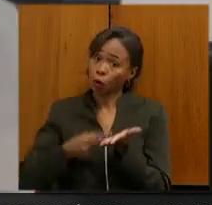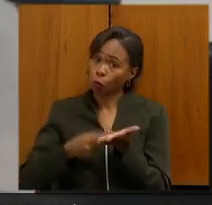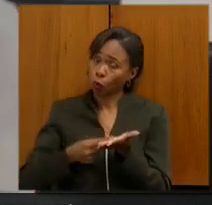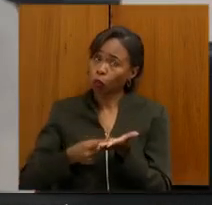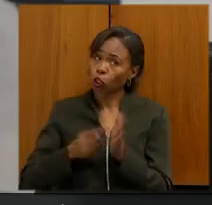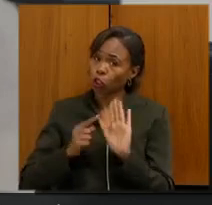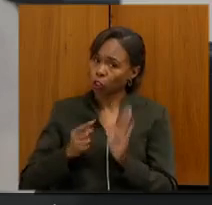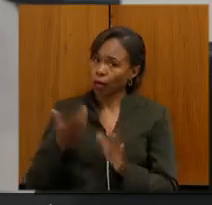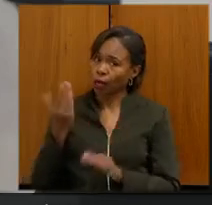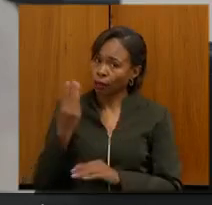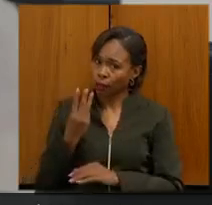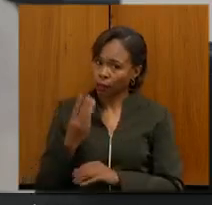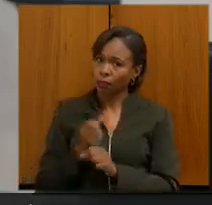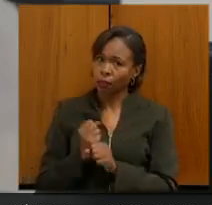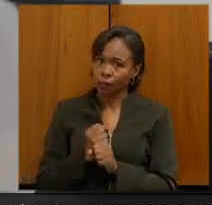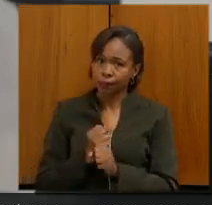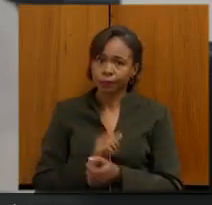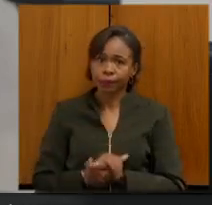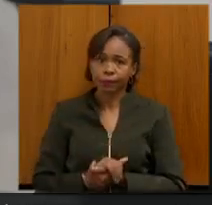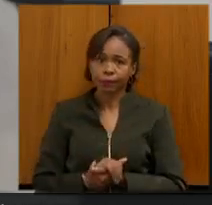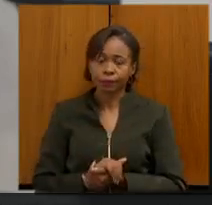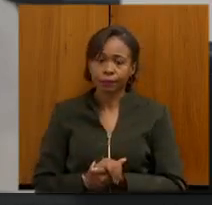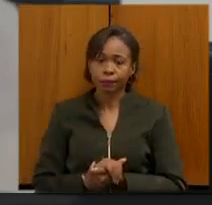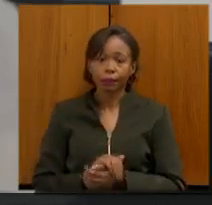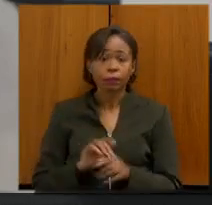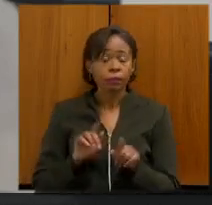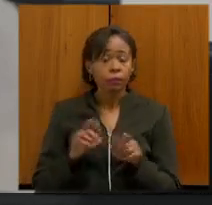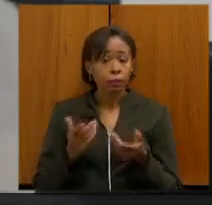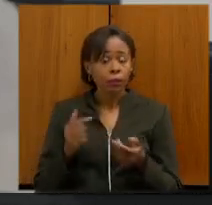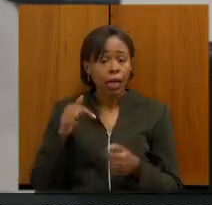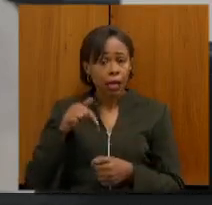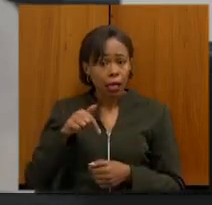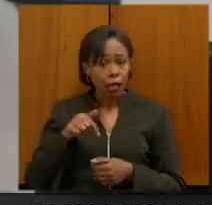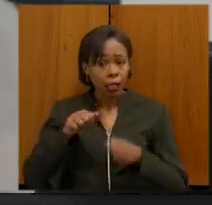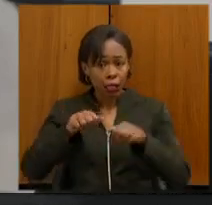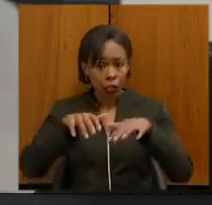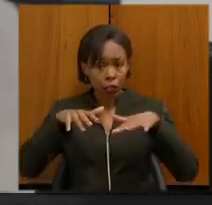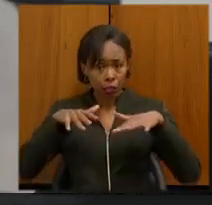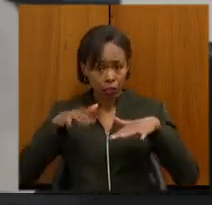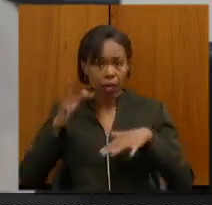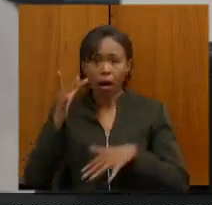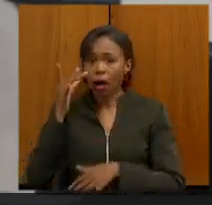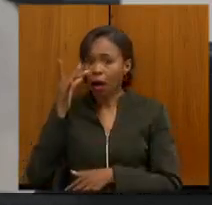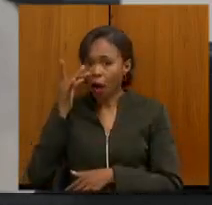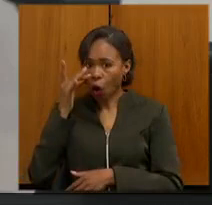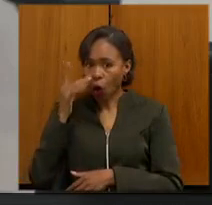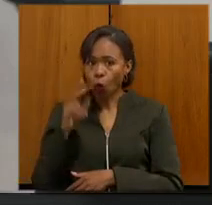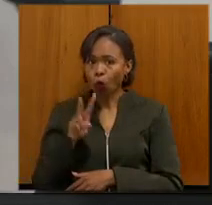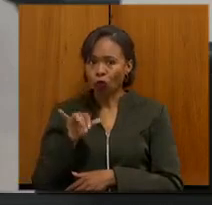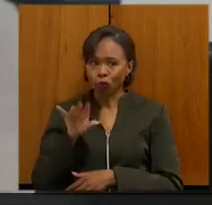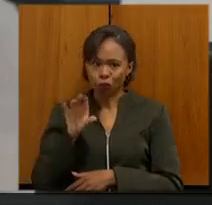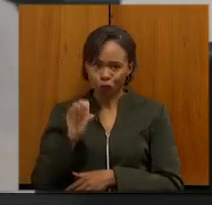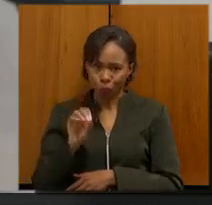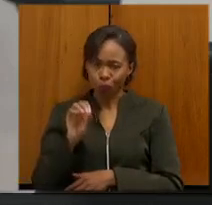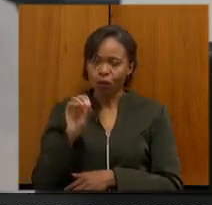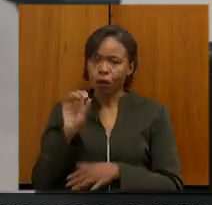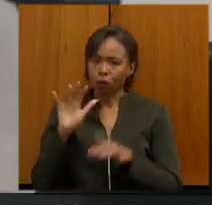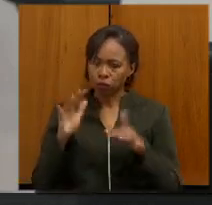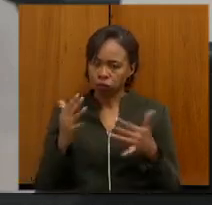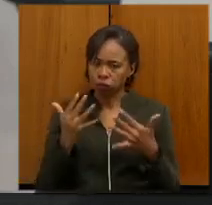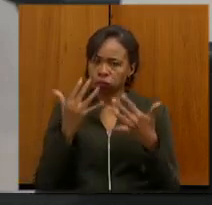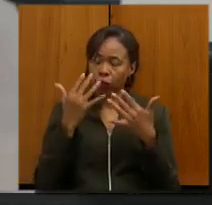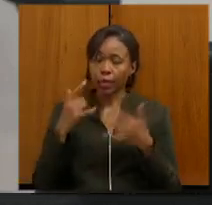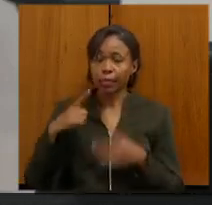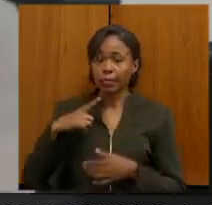né E aí eu vou registrar aqui porque áudio essa audiência está sendo ao vivo as pessoas estão acompanhando Então tem um